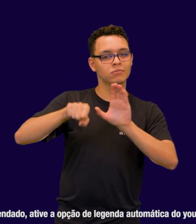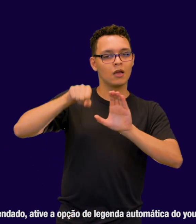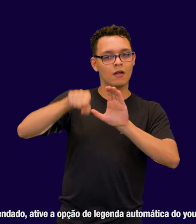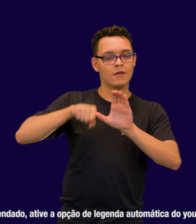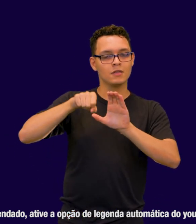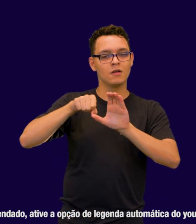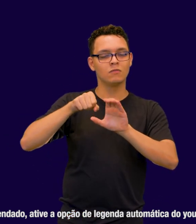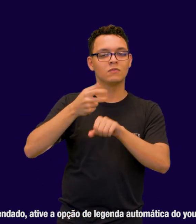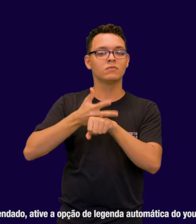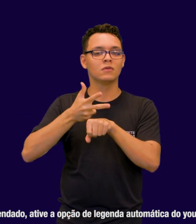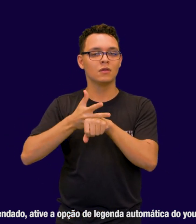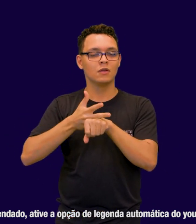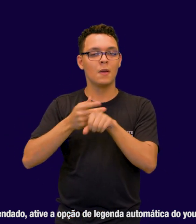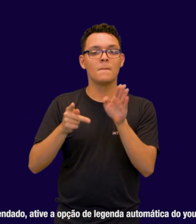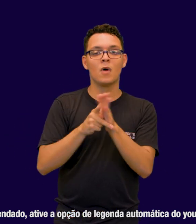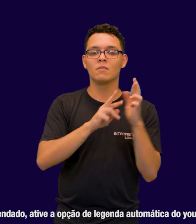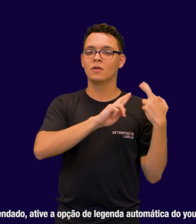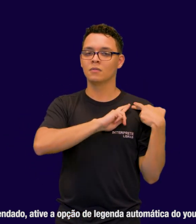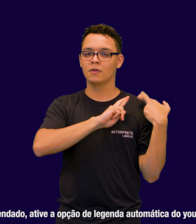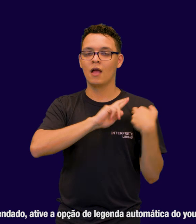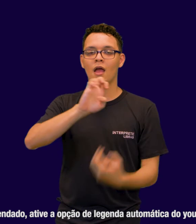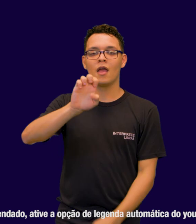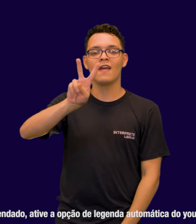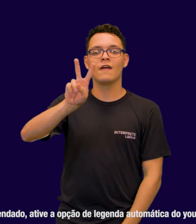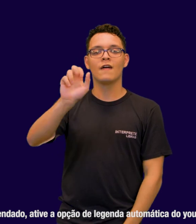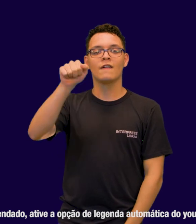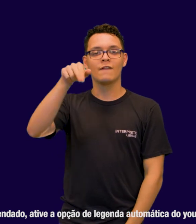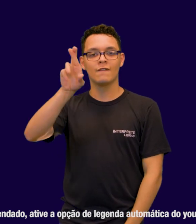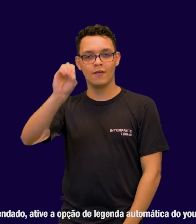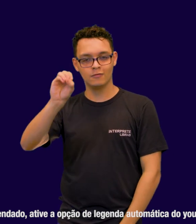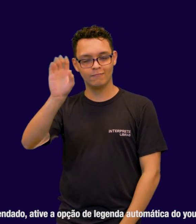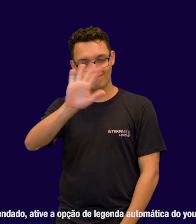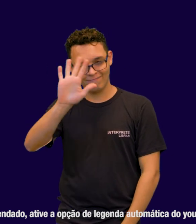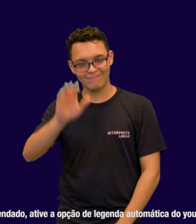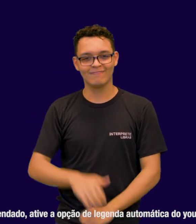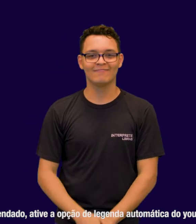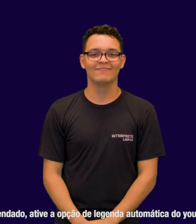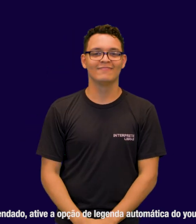gravação e a finalização são de Evandro Gangana. Até a próxima!